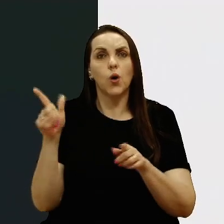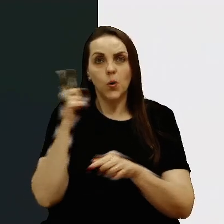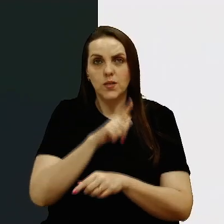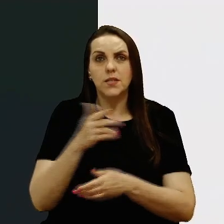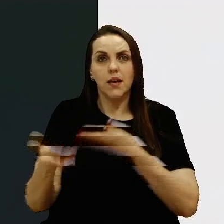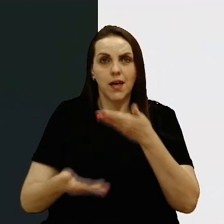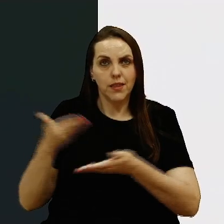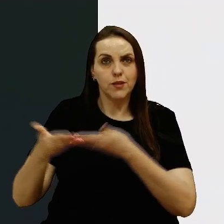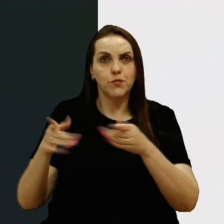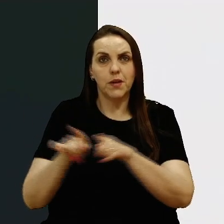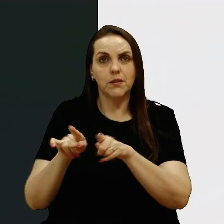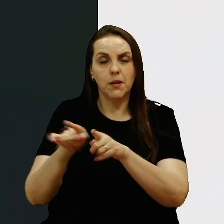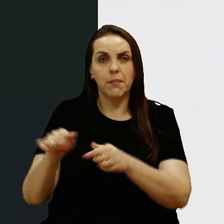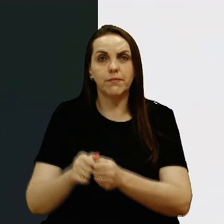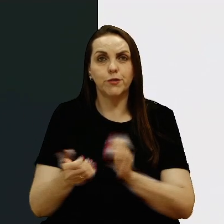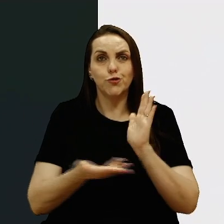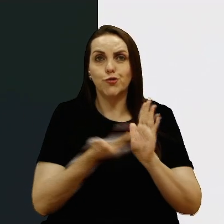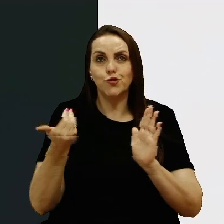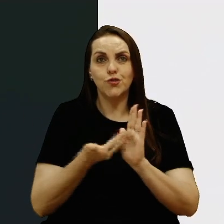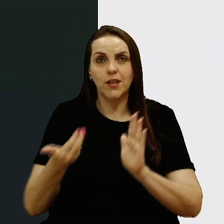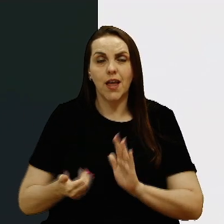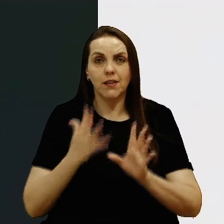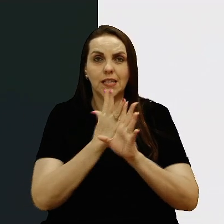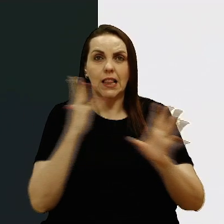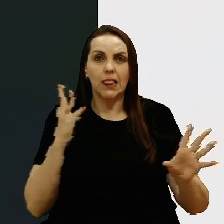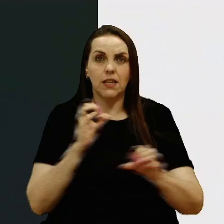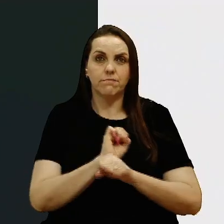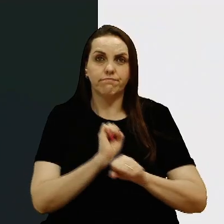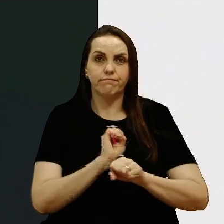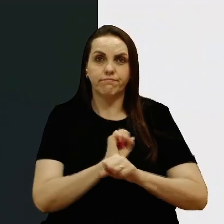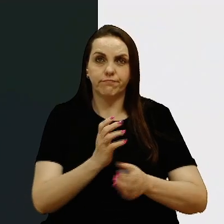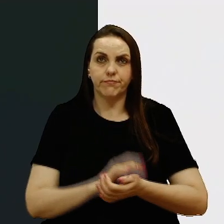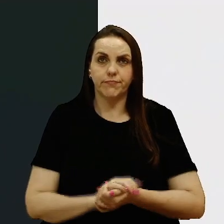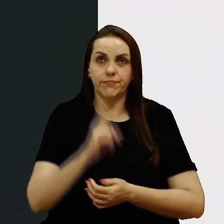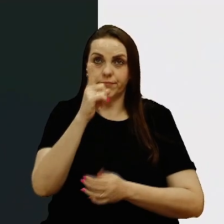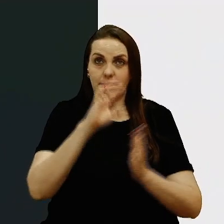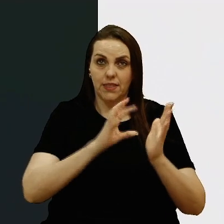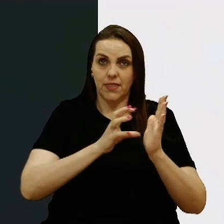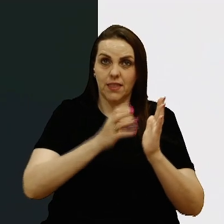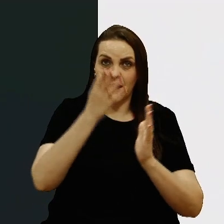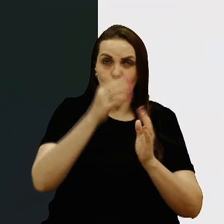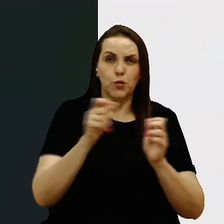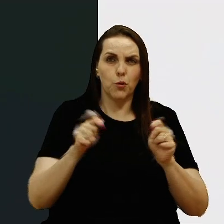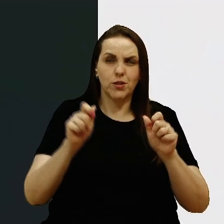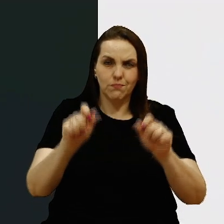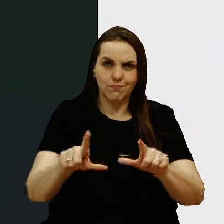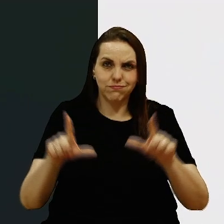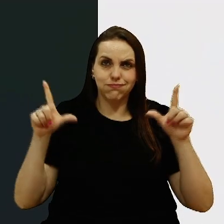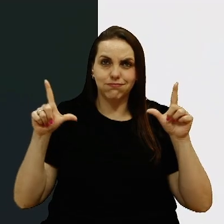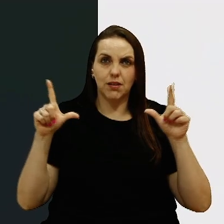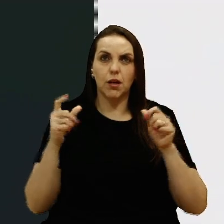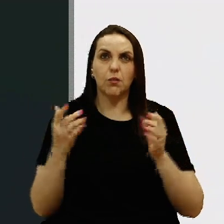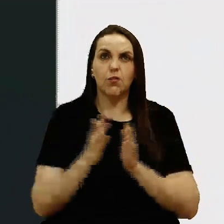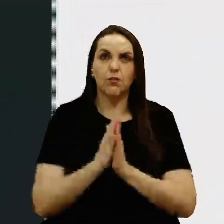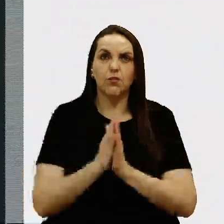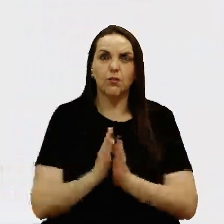É tirar os nossos pacientes da lista de espera. Esses dados aqui, se puder ampliar, por favor.